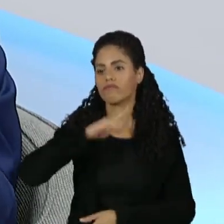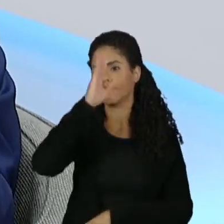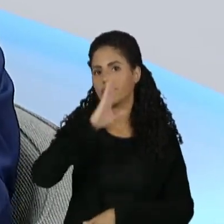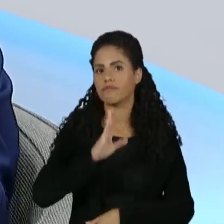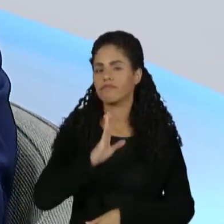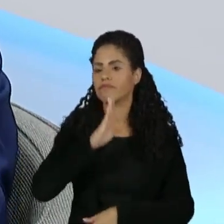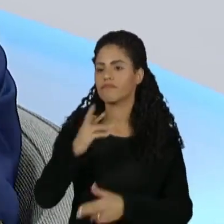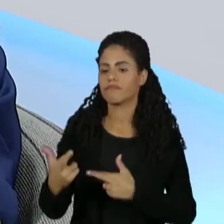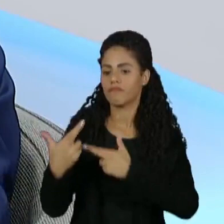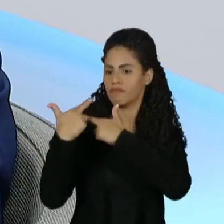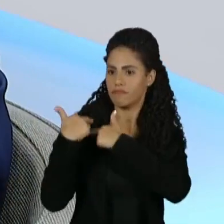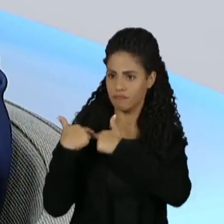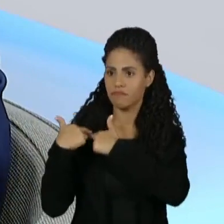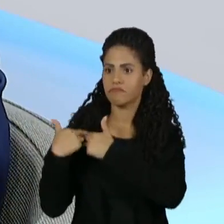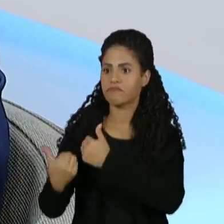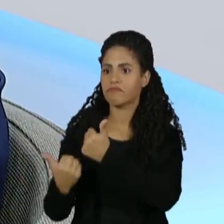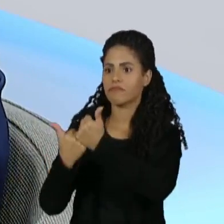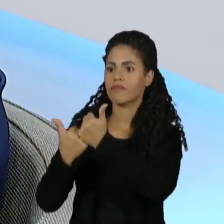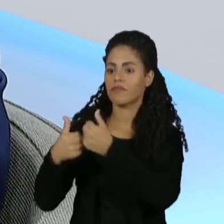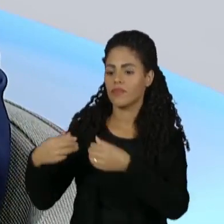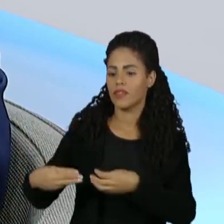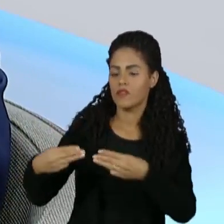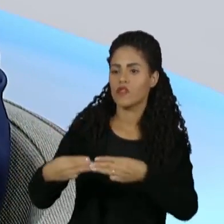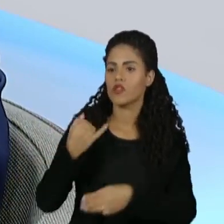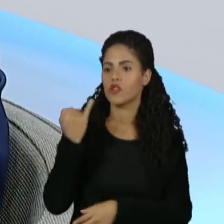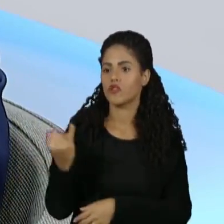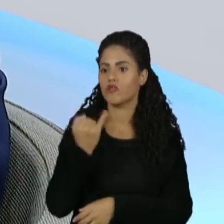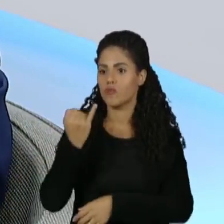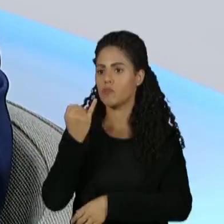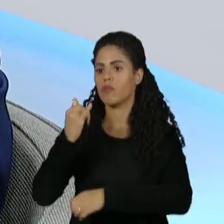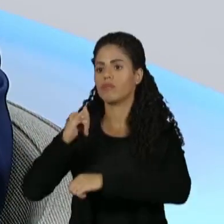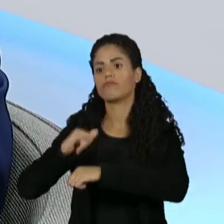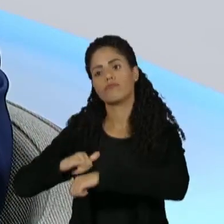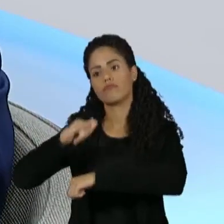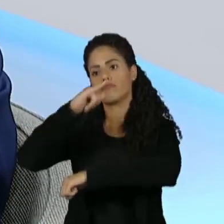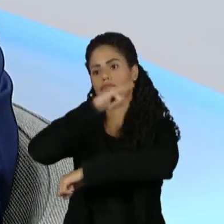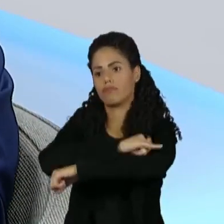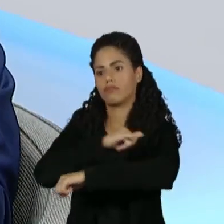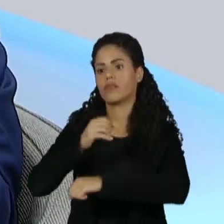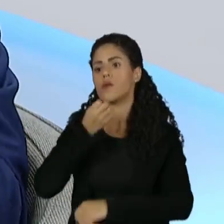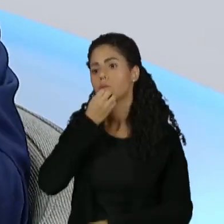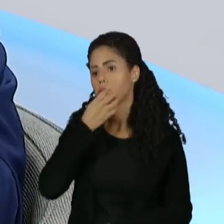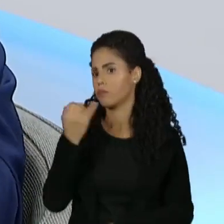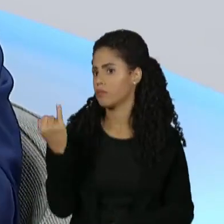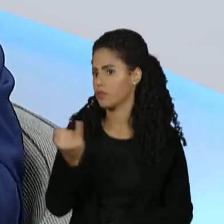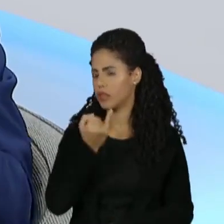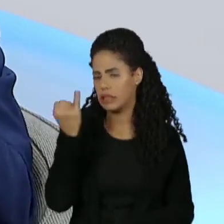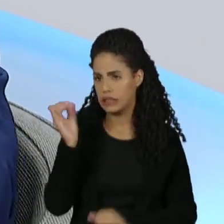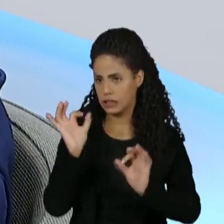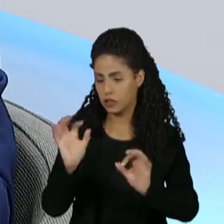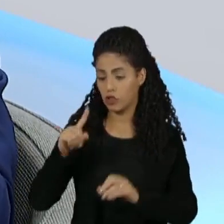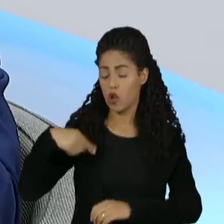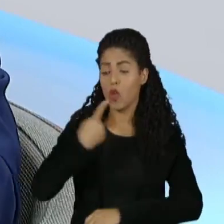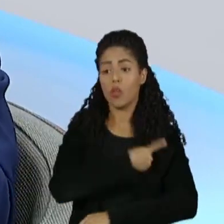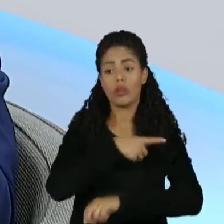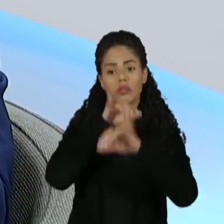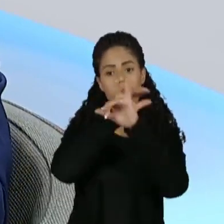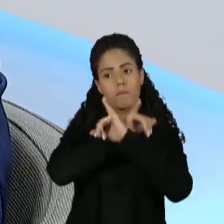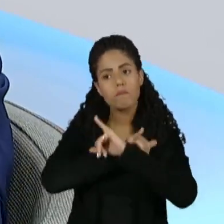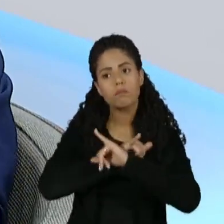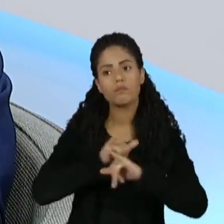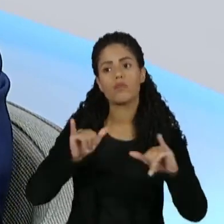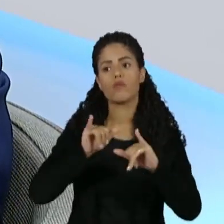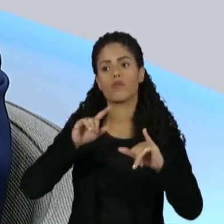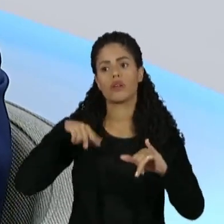neste cargo de uma pasta tão importante relevante que é esta de porta de aeroportos então quando nós anunciamos que